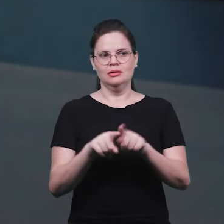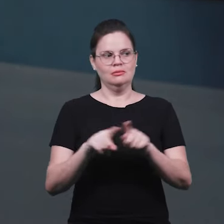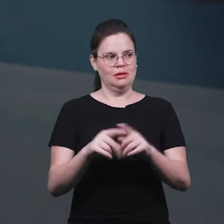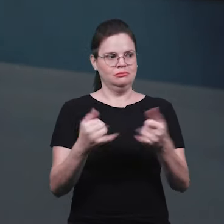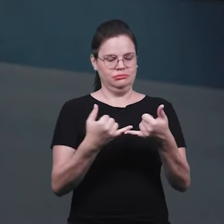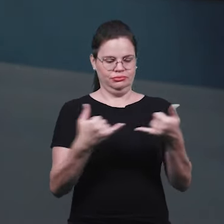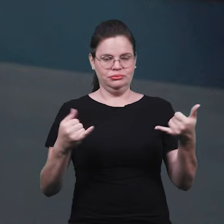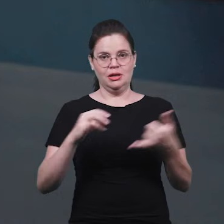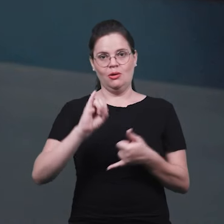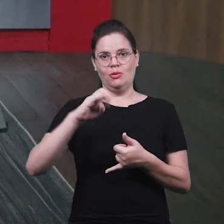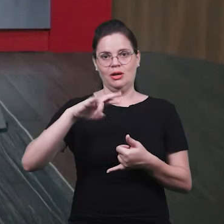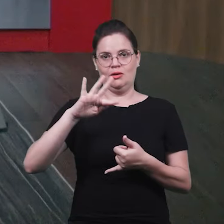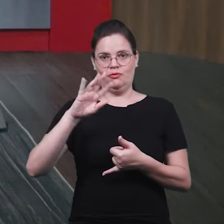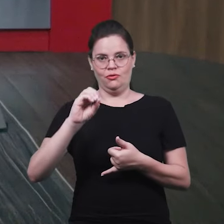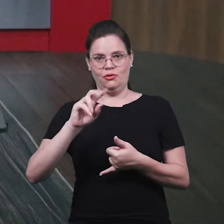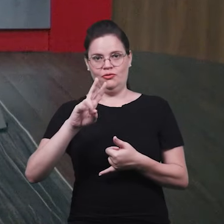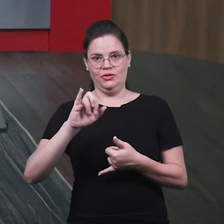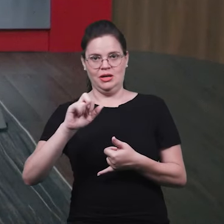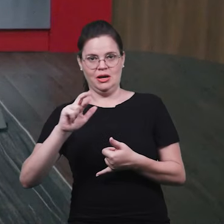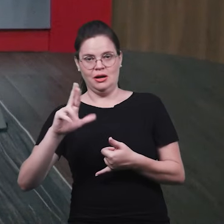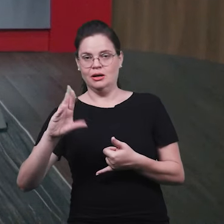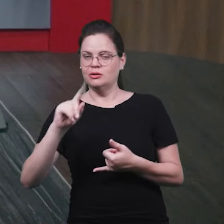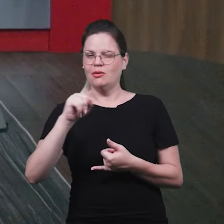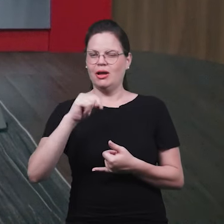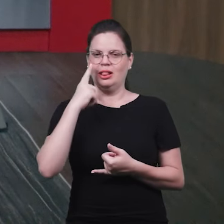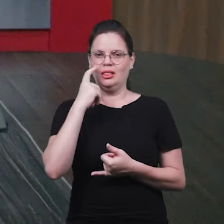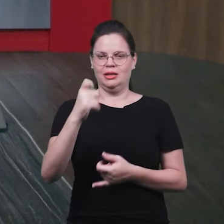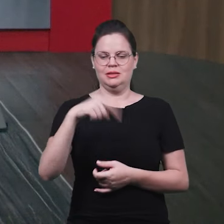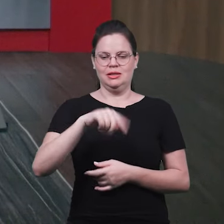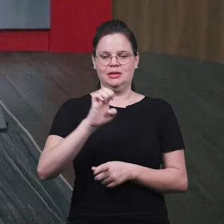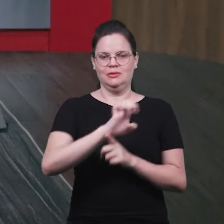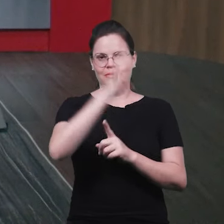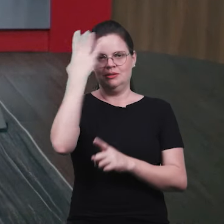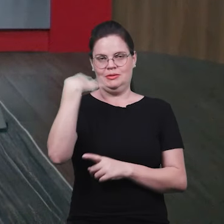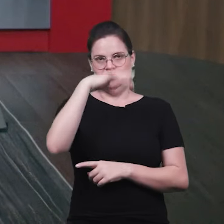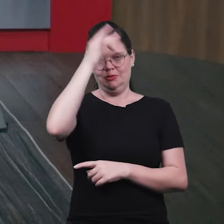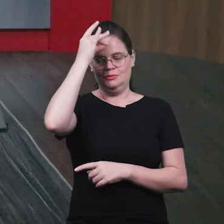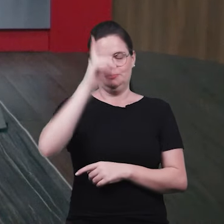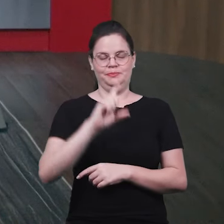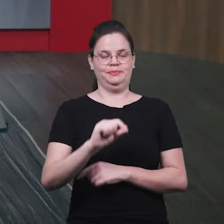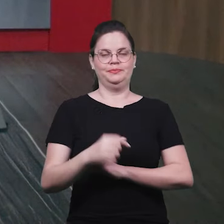o infoviário. É interessante, nós temos uma curiosidade aqui no Espírito Santo.